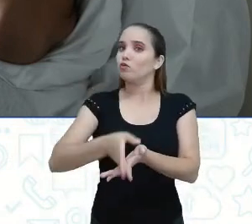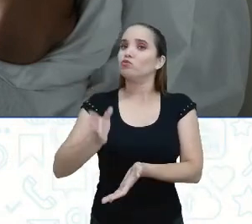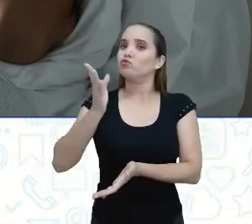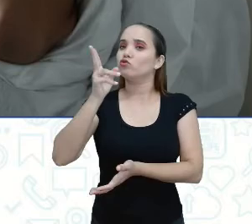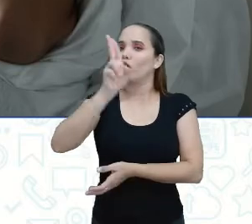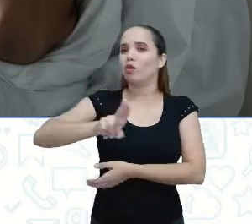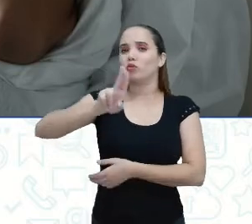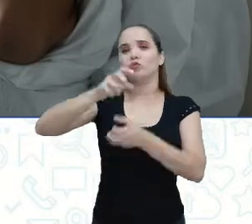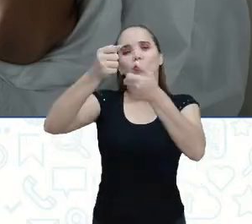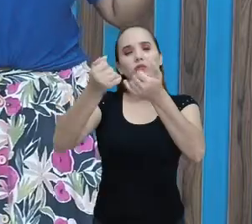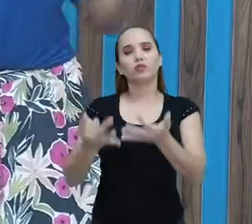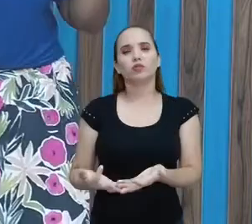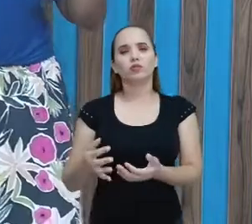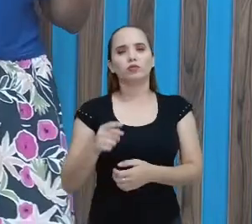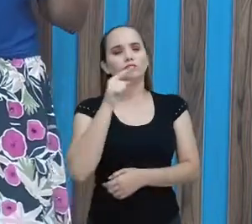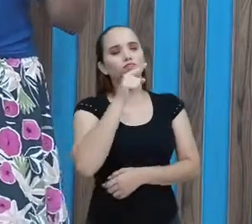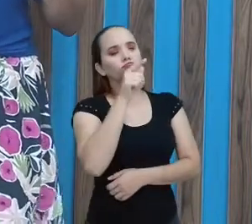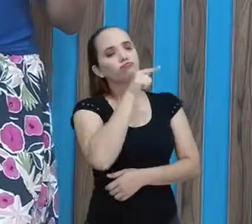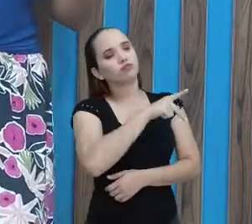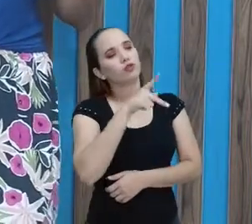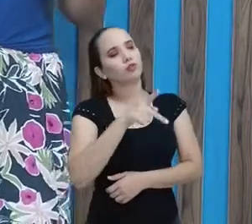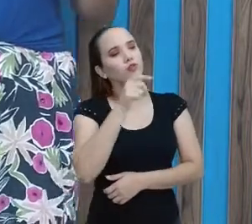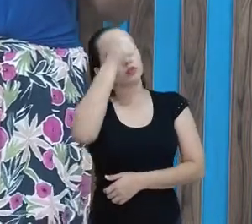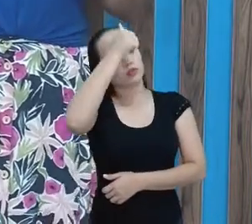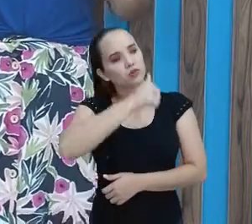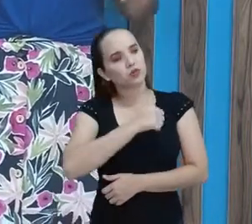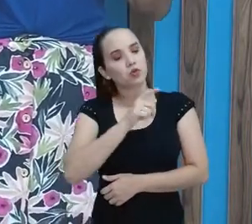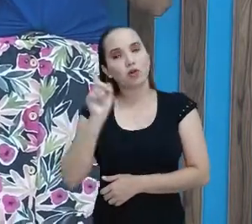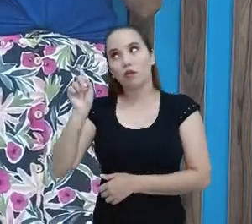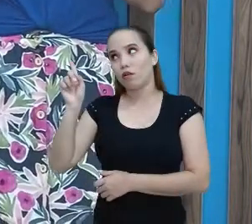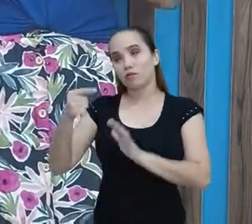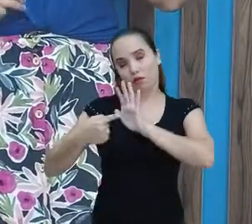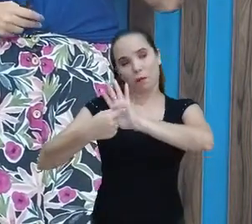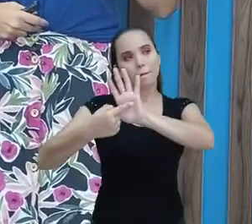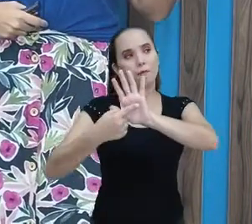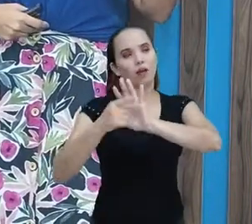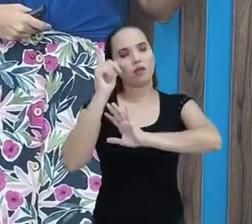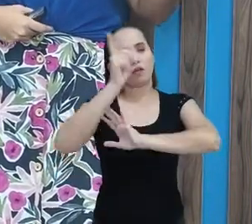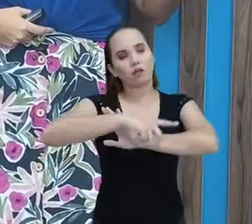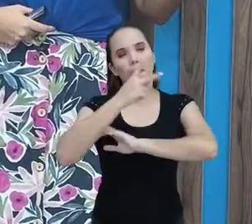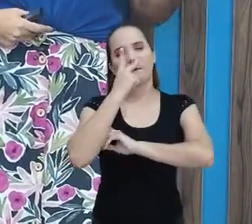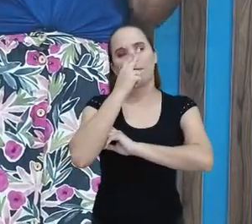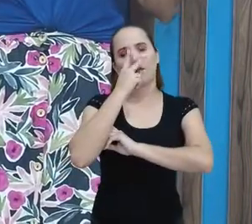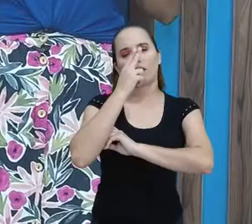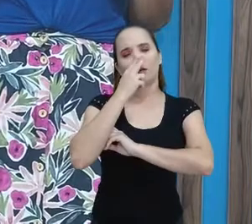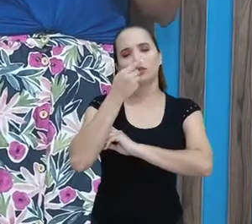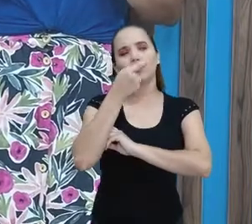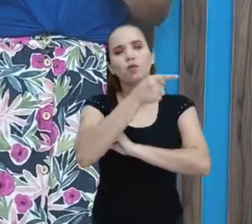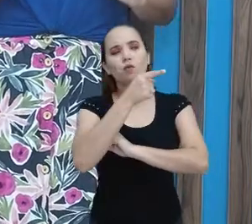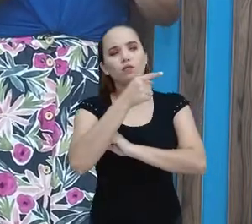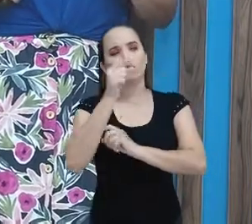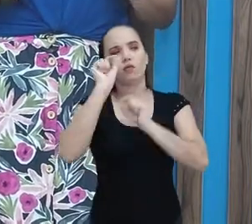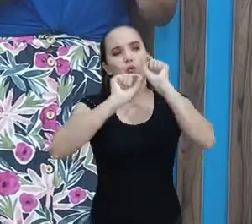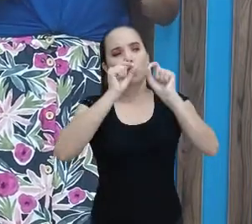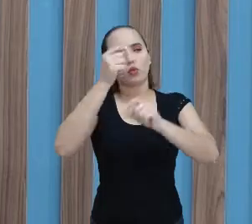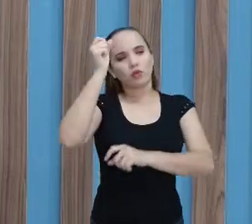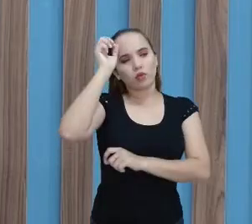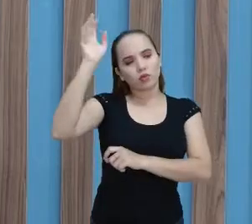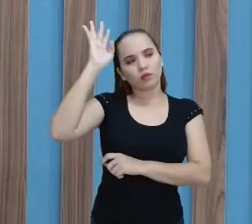descrever. Professora Adriana, a imagem apresentada, ela está próxima o suficiente do que você